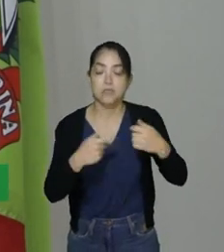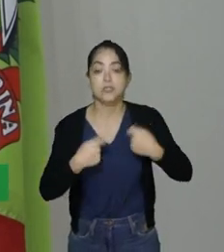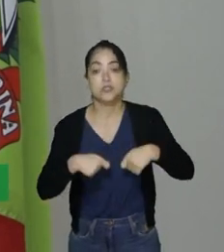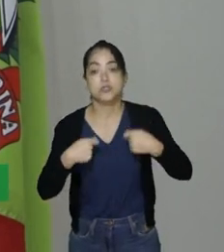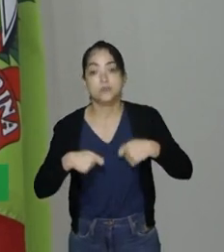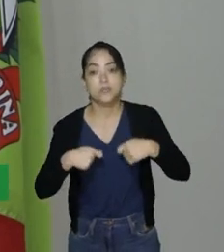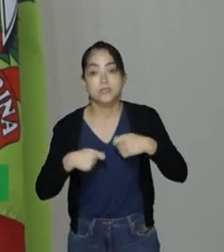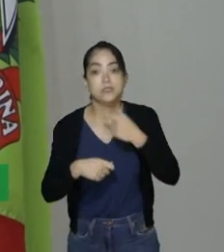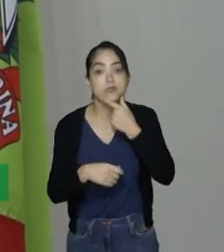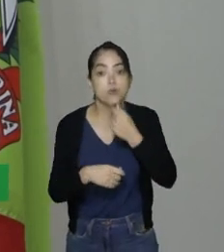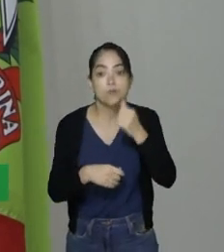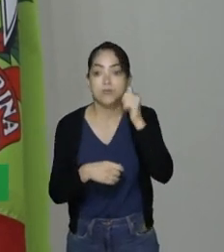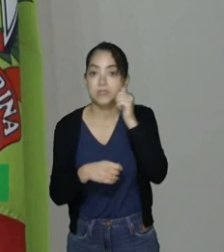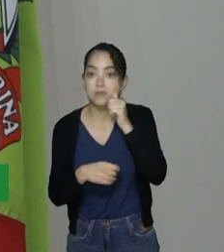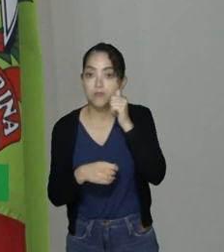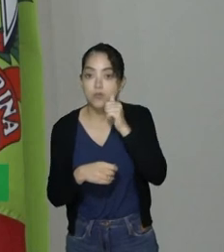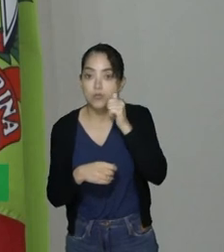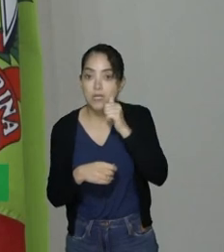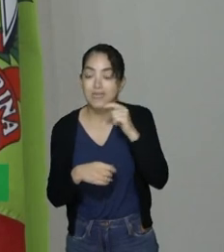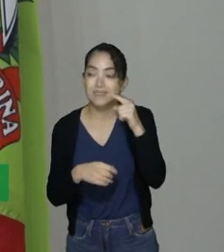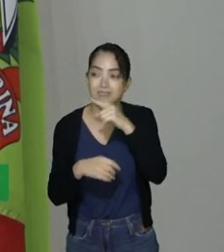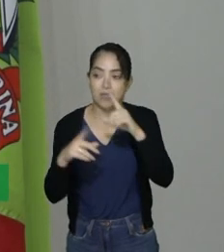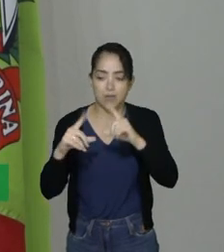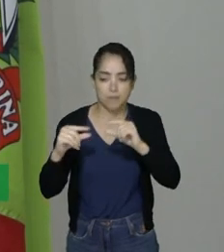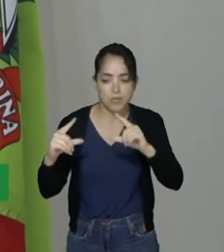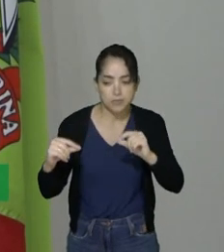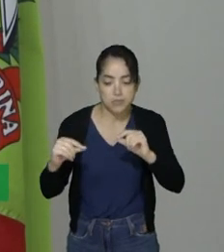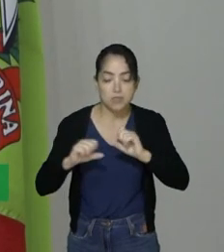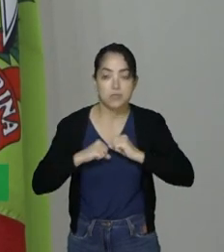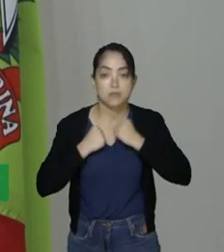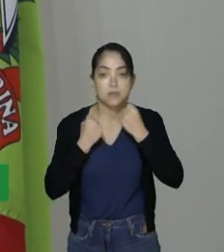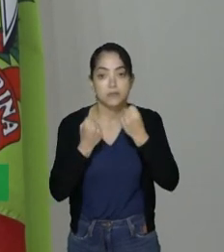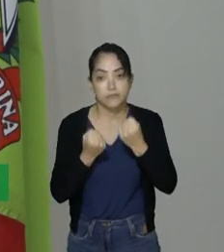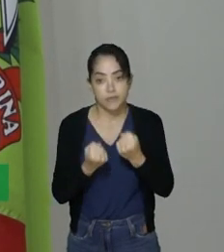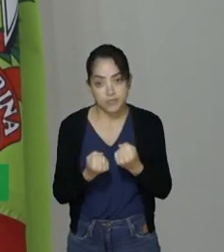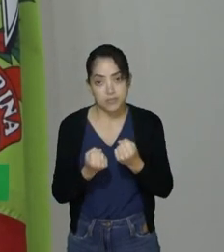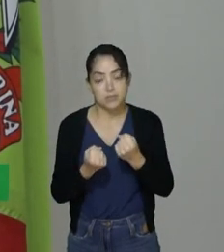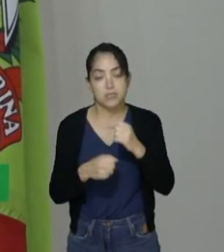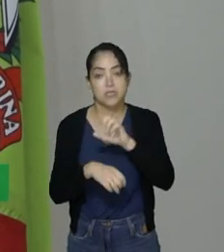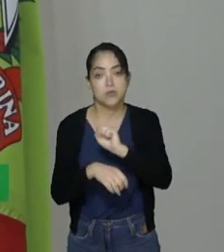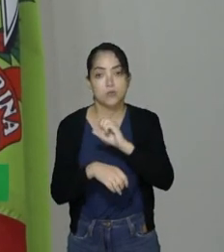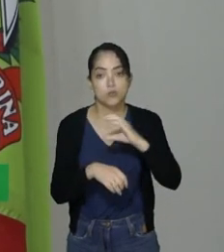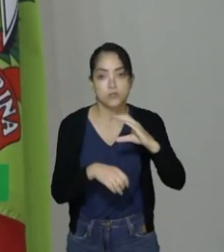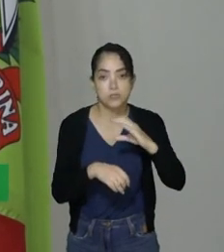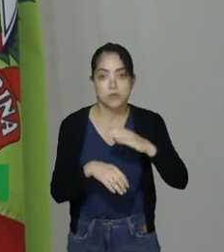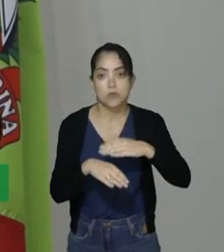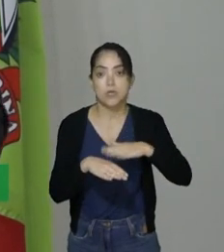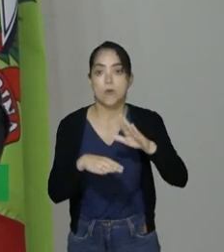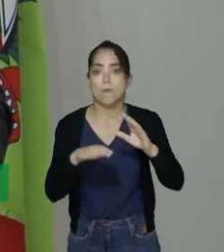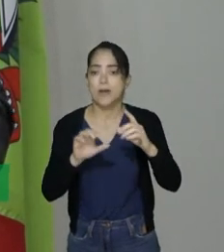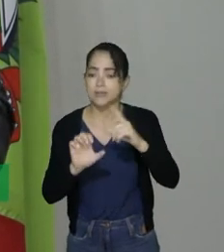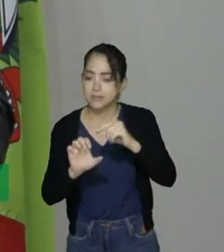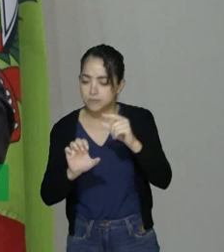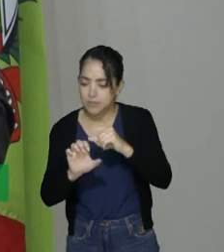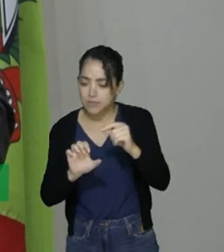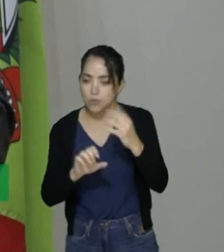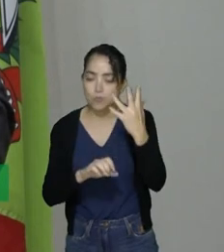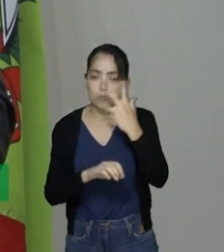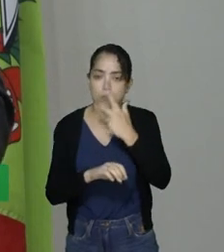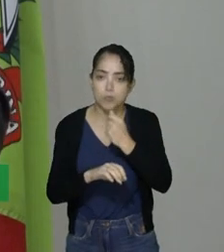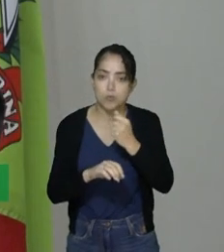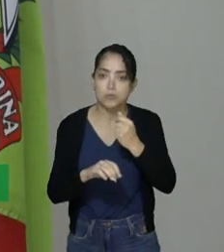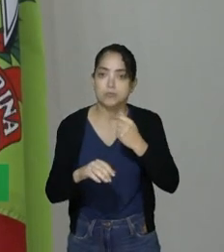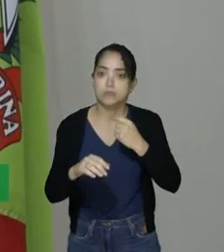de homens e mulheres que em Brasília possam defender o nosso estado, que é o mais empreendedor, belo e